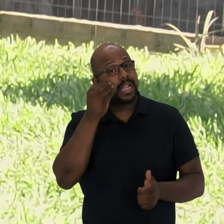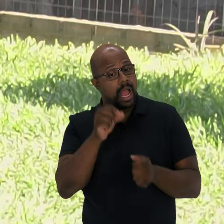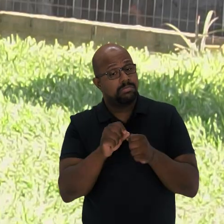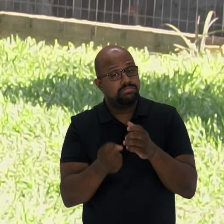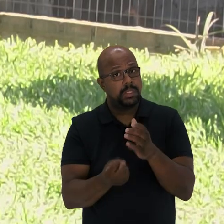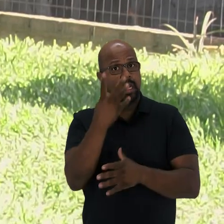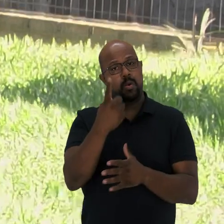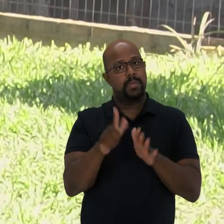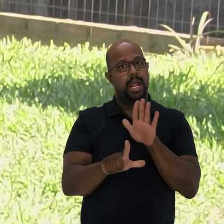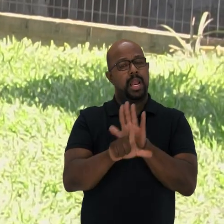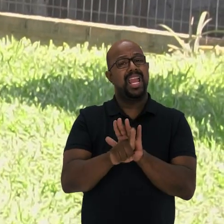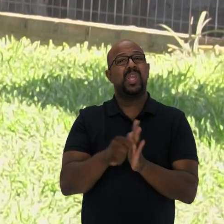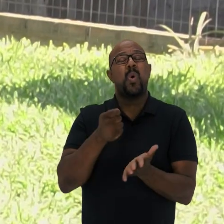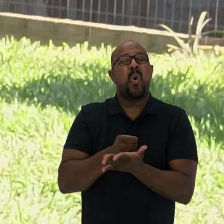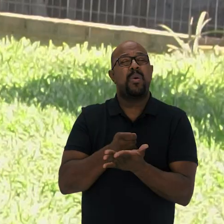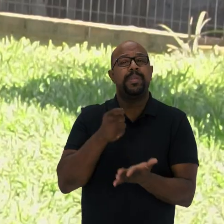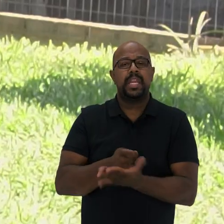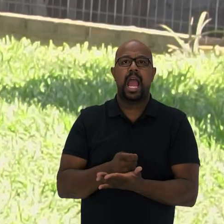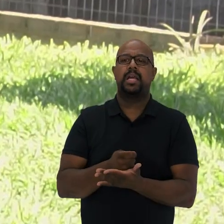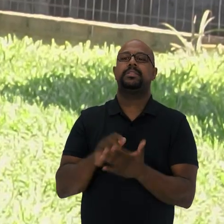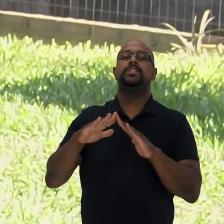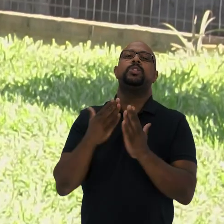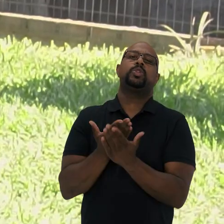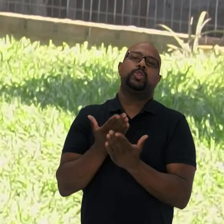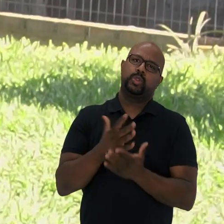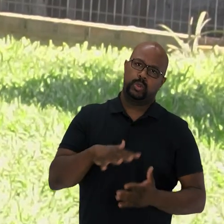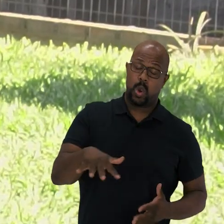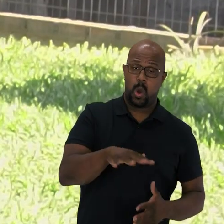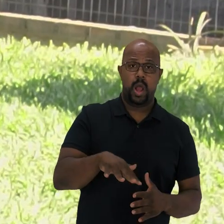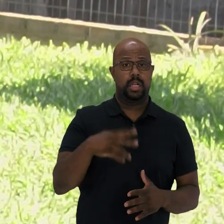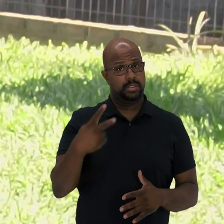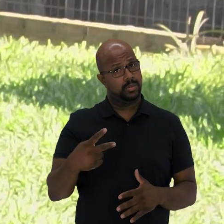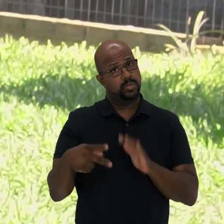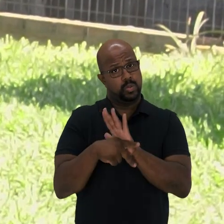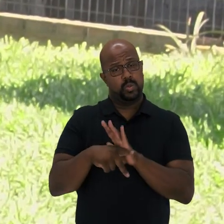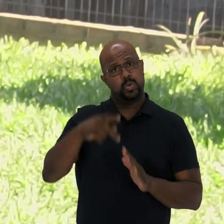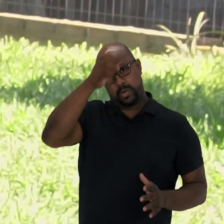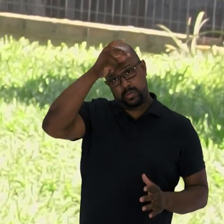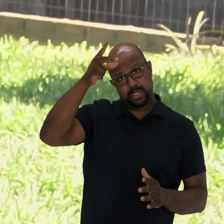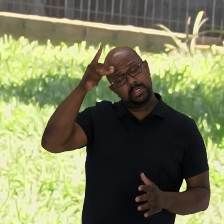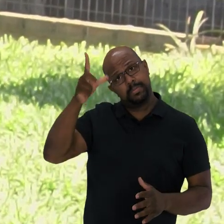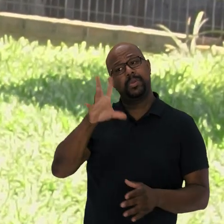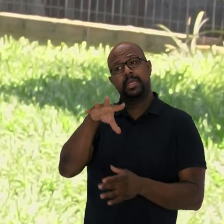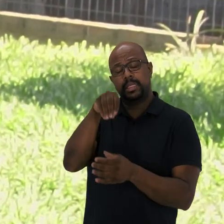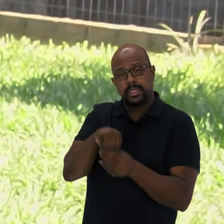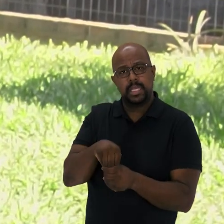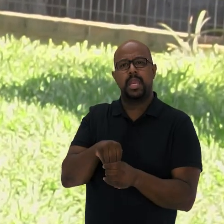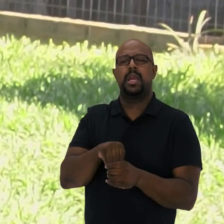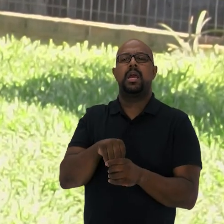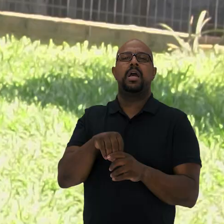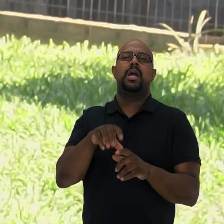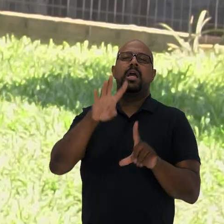fazer uma lei que obrigasse as escolas do município ter em